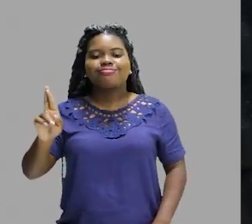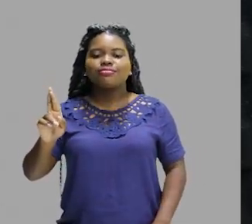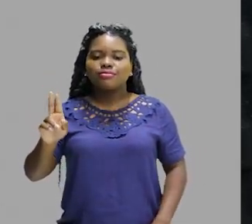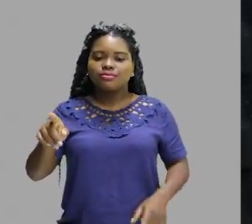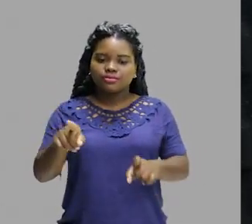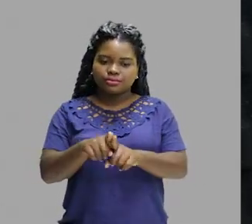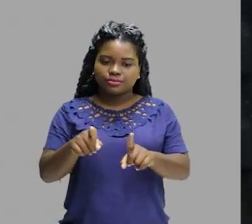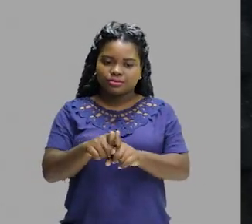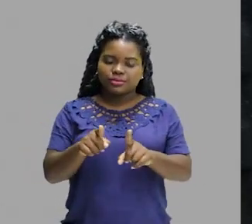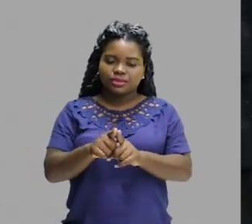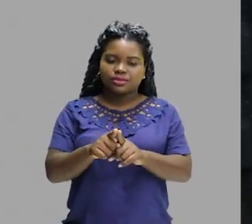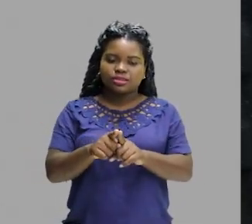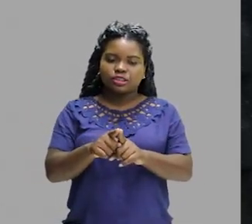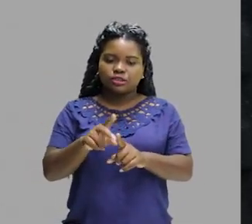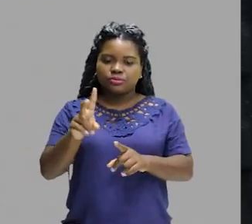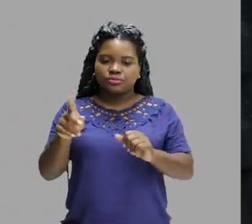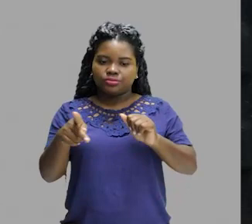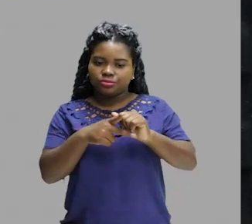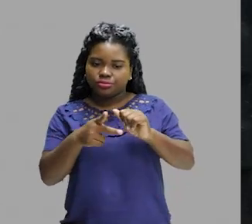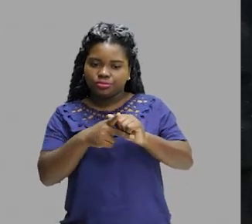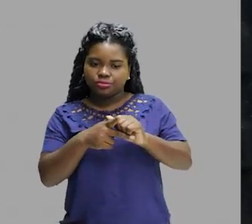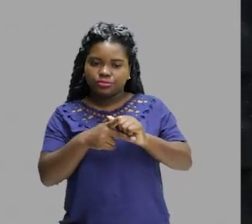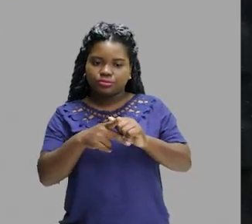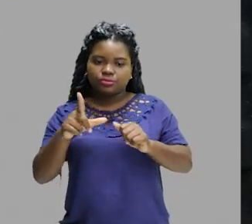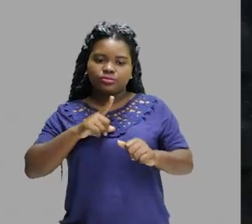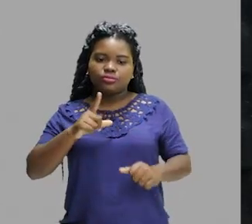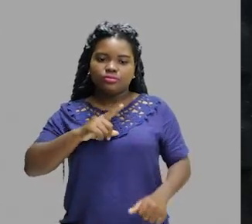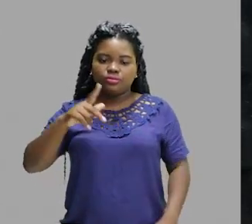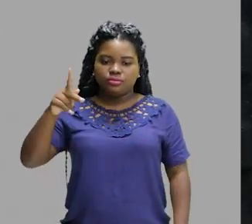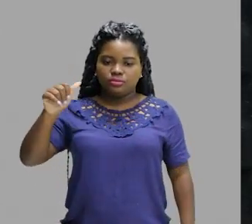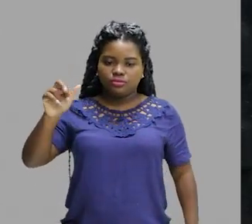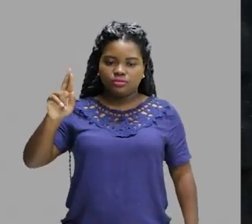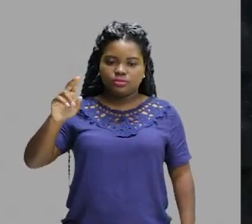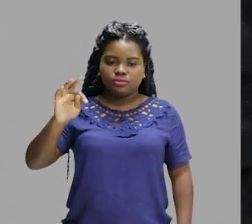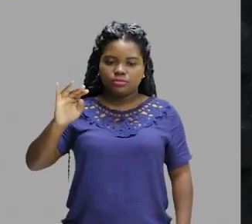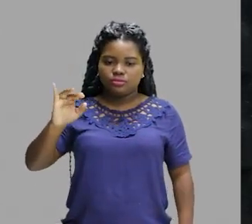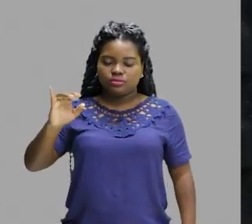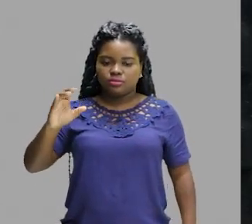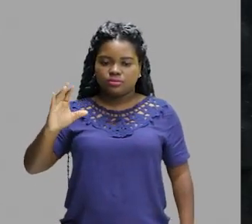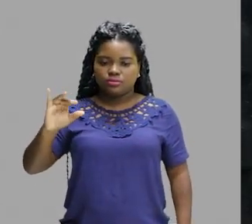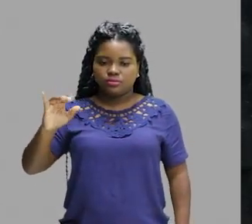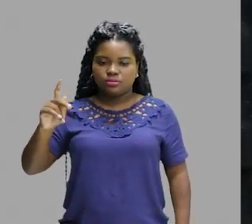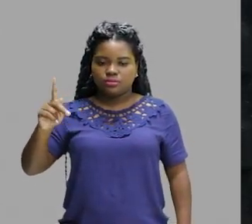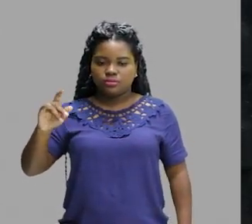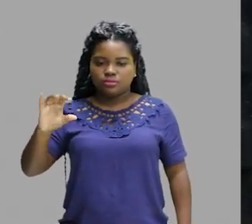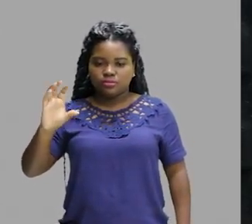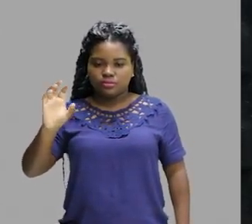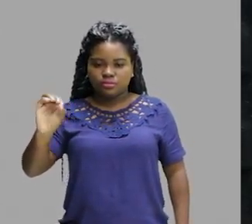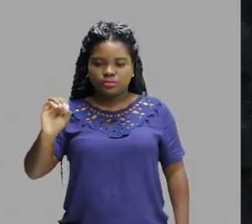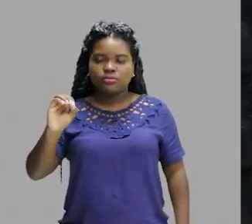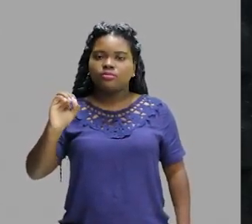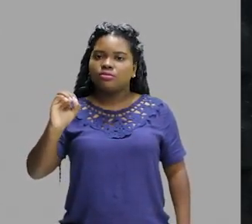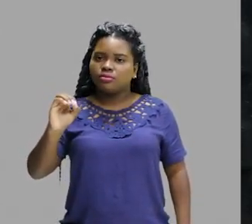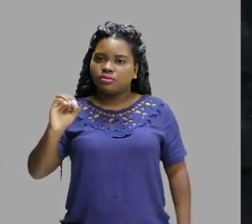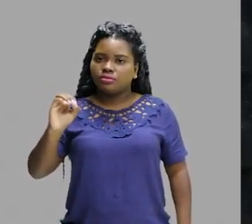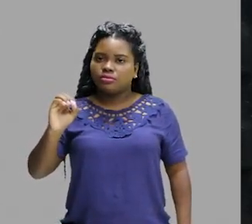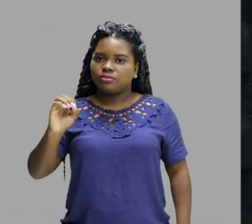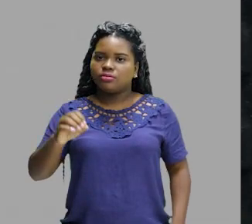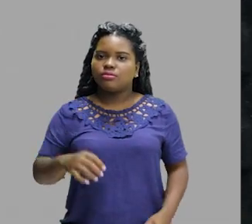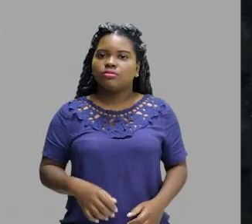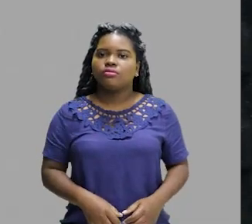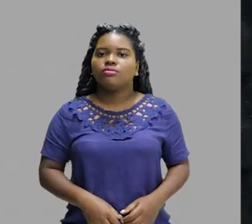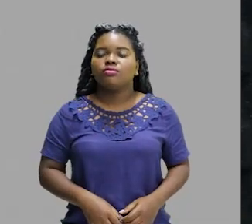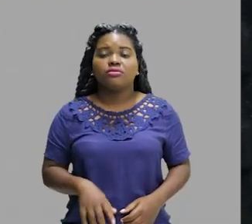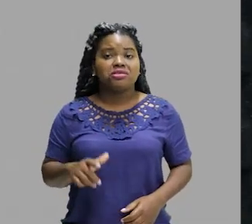que apresenta a regrinha do particípio, o verbo registrar, que eu troco a terminação por ado. Tá? Então, eu não tenho